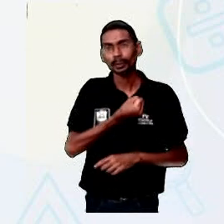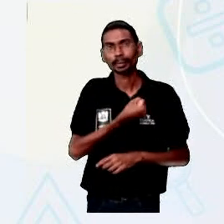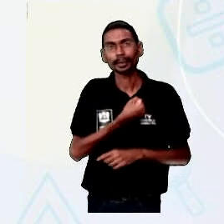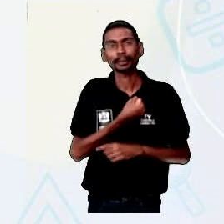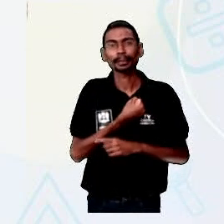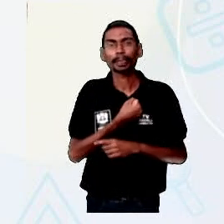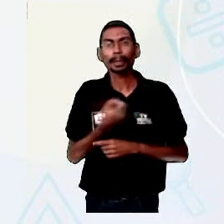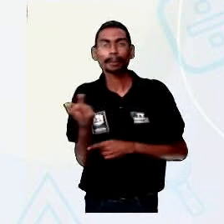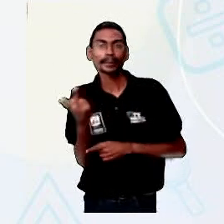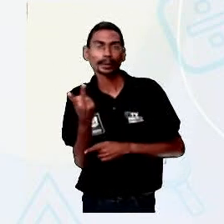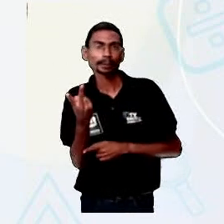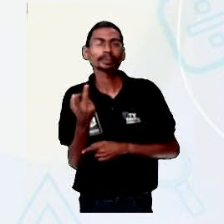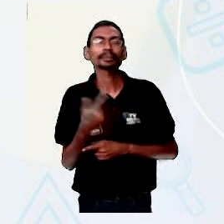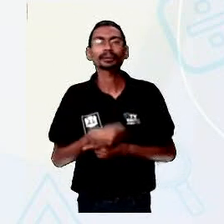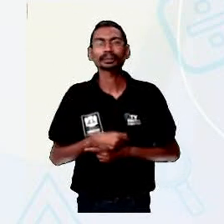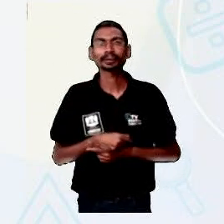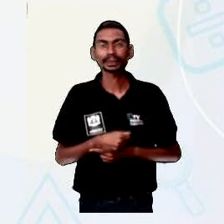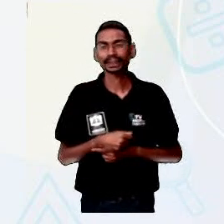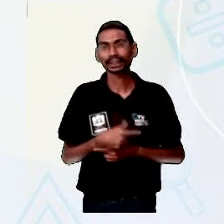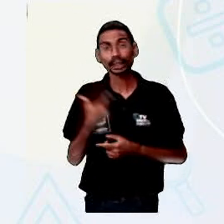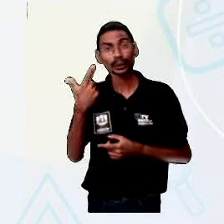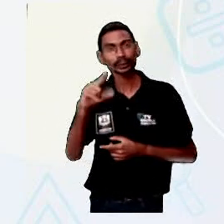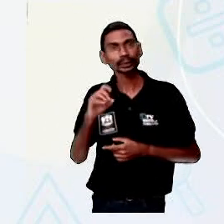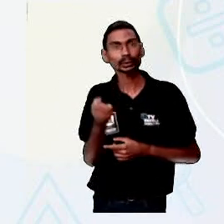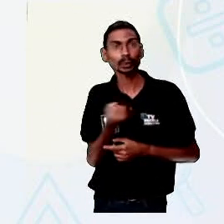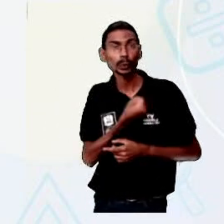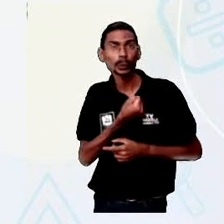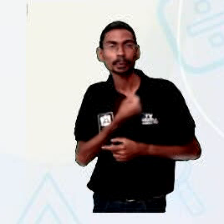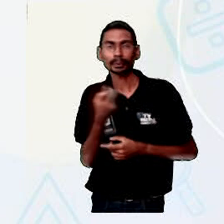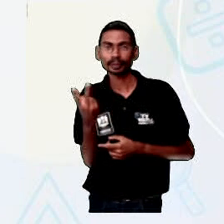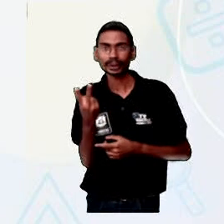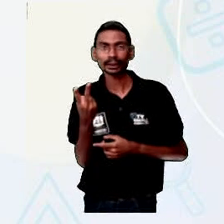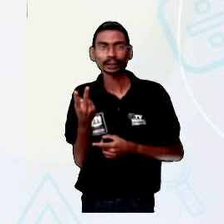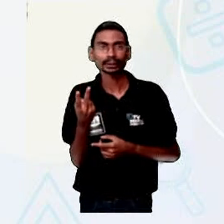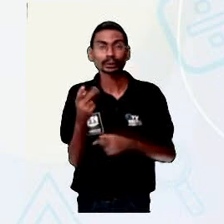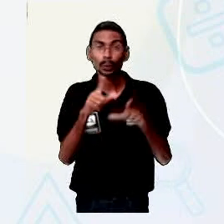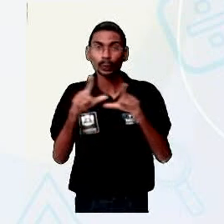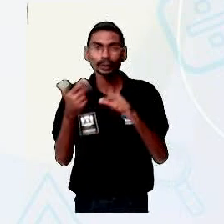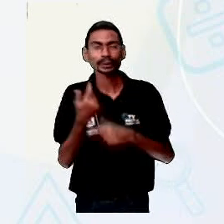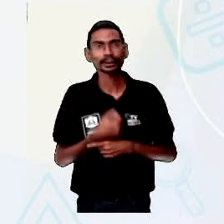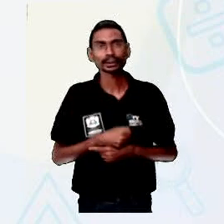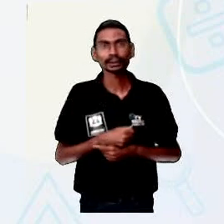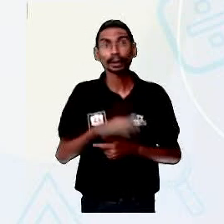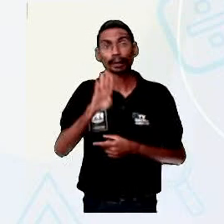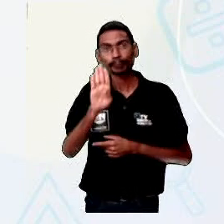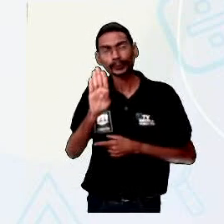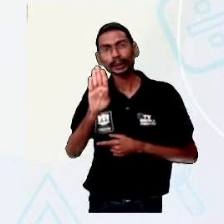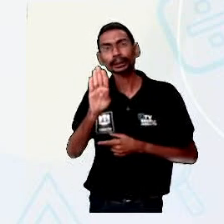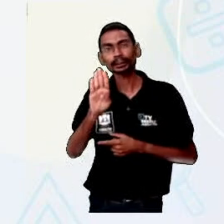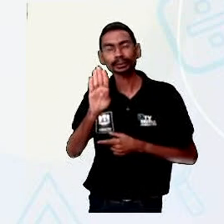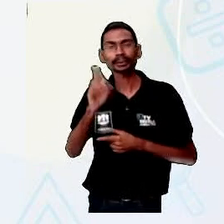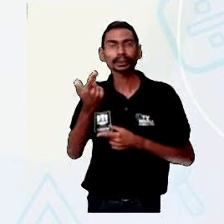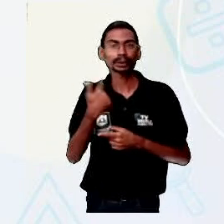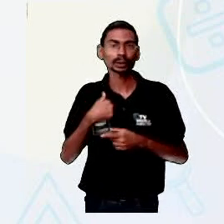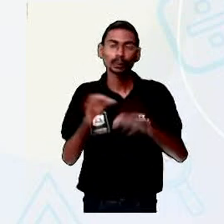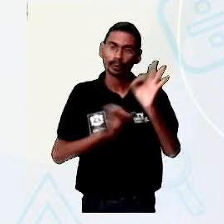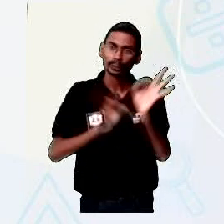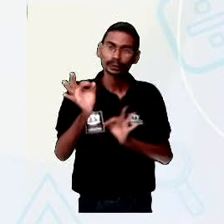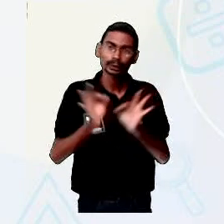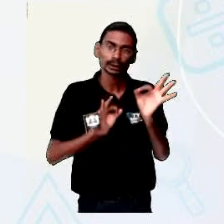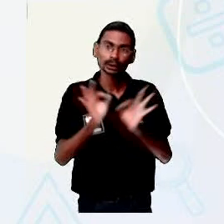Será que eu consigo fazer um número par com esses cartões, hein? A letra B pede que você reorganize esses 4